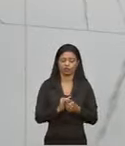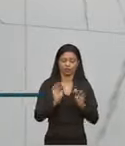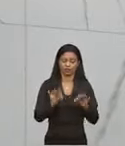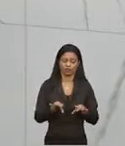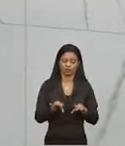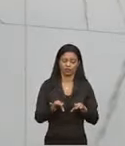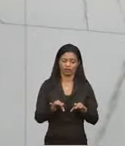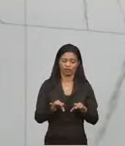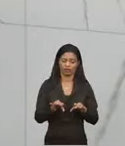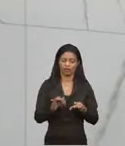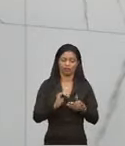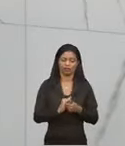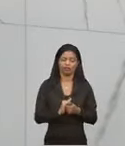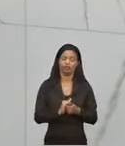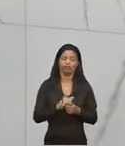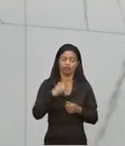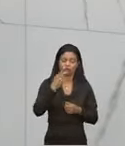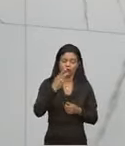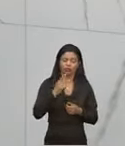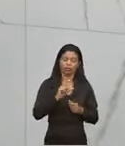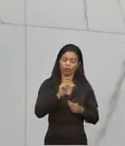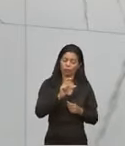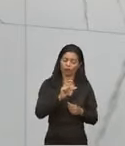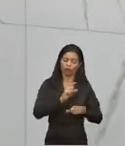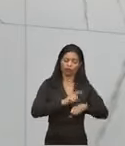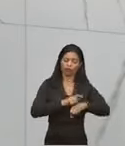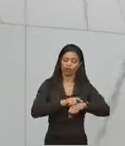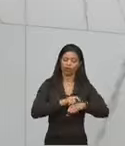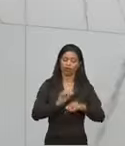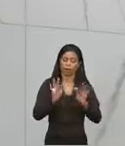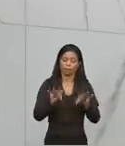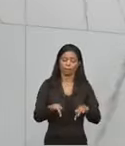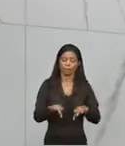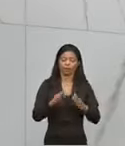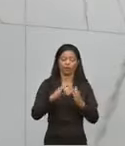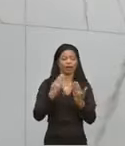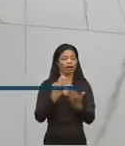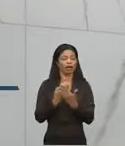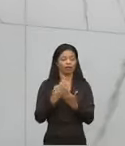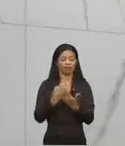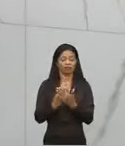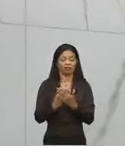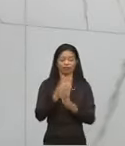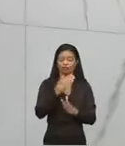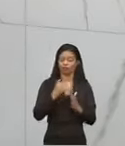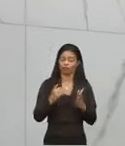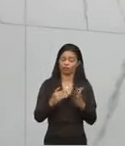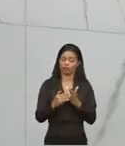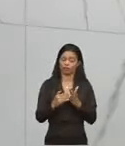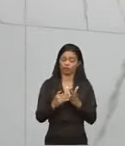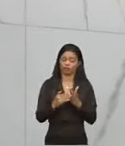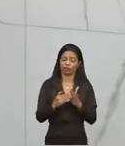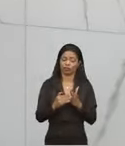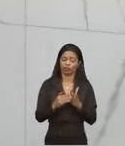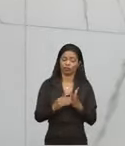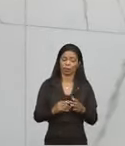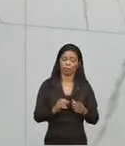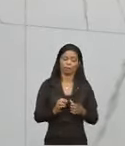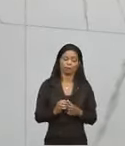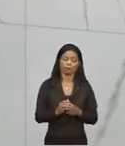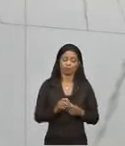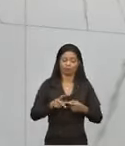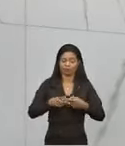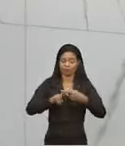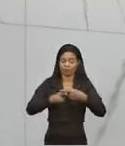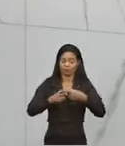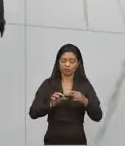aí. Você dê a parte, na instante. Vamos finalizar a escola, porque ela é escola, totalmente requalificada, o mais um